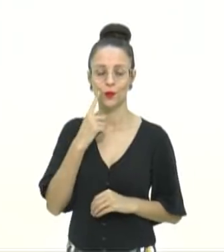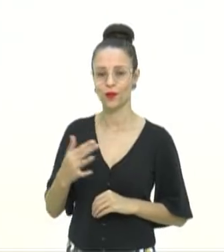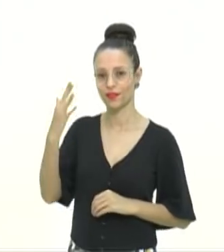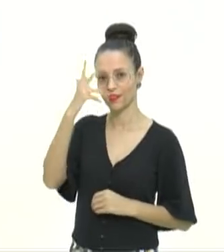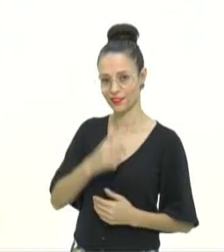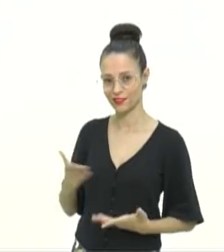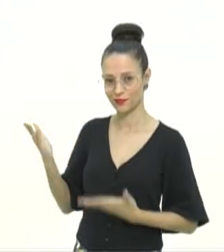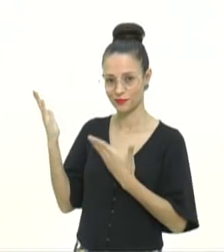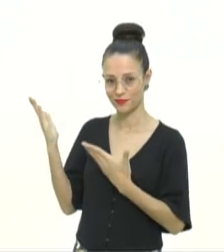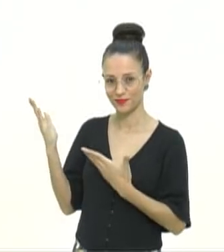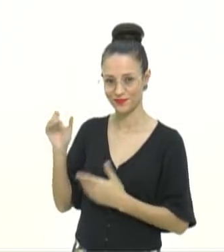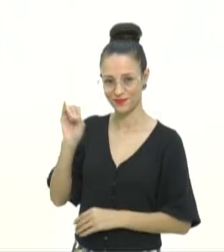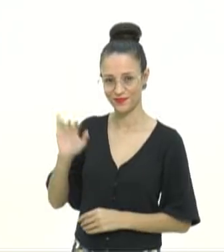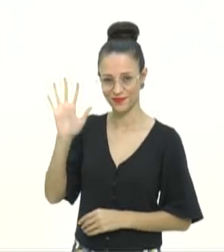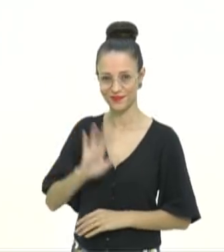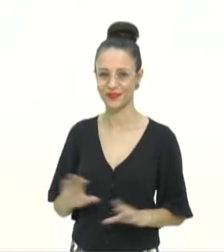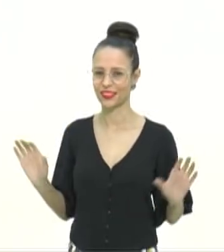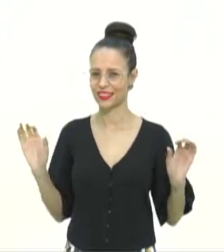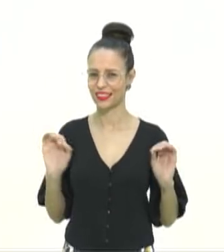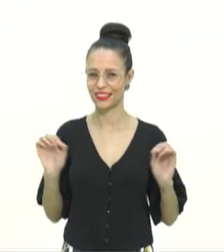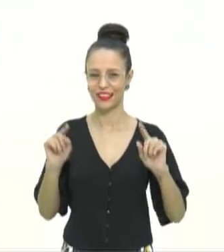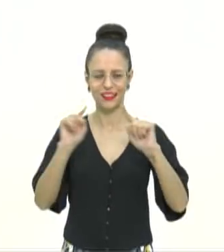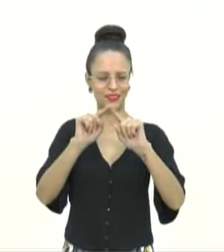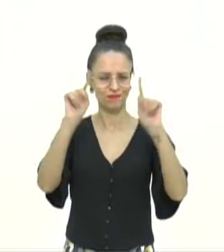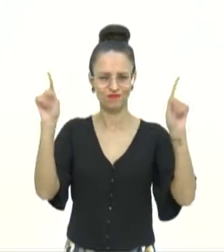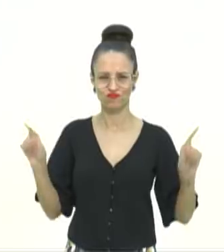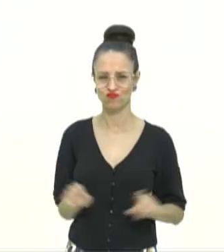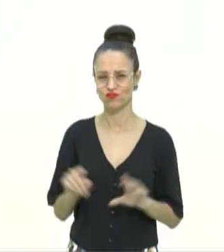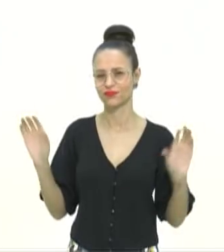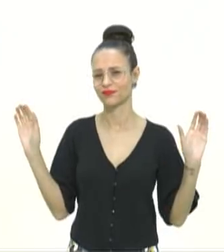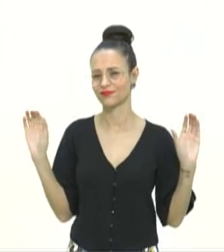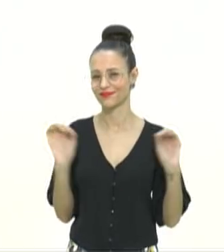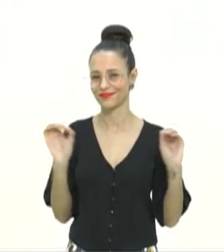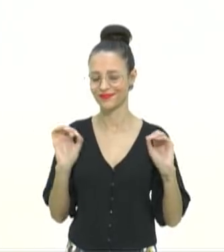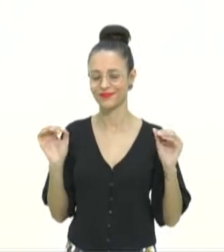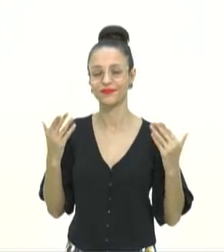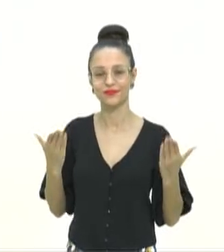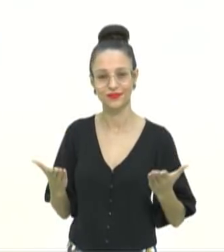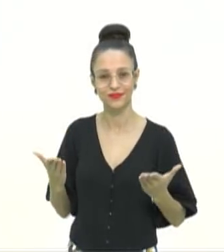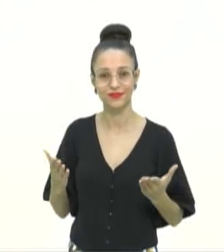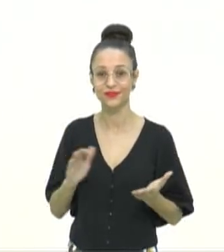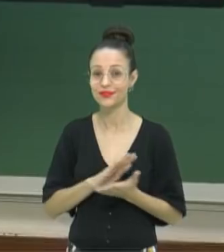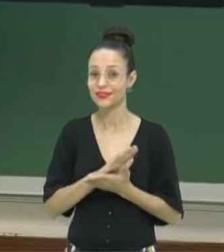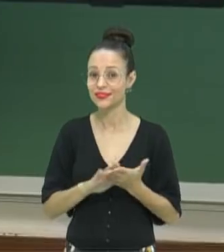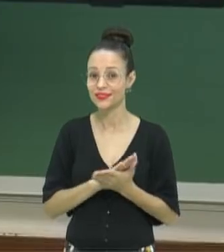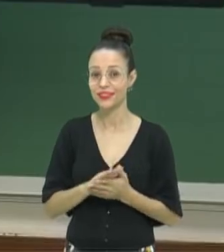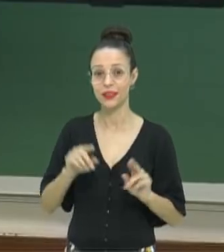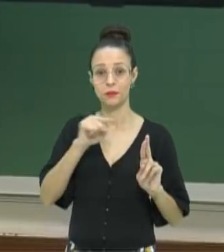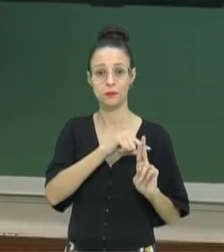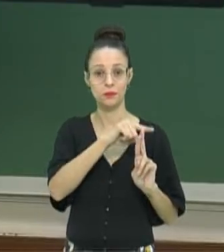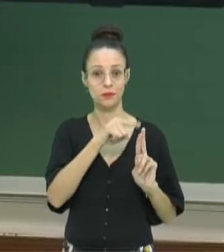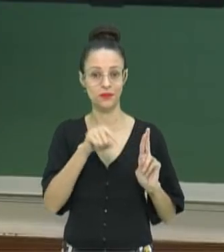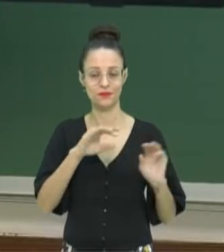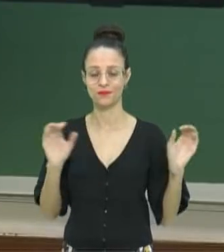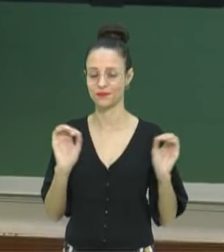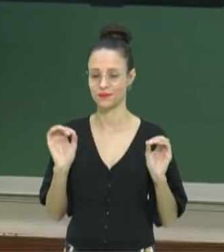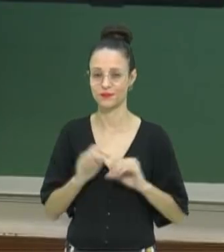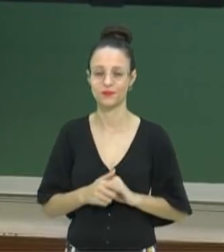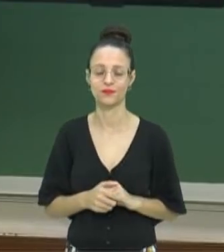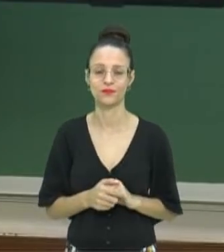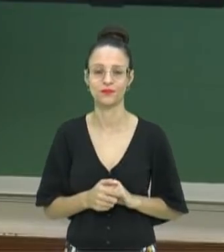lindo esse desenho, né? Nada arredondado, nada de círculo, então nada de pi. Vamos